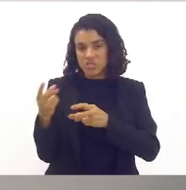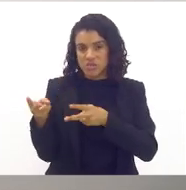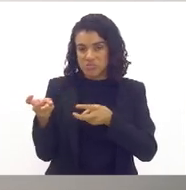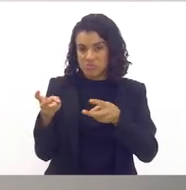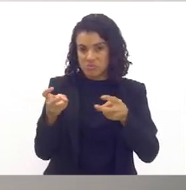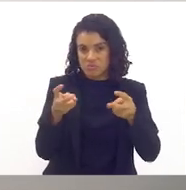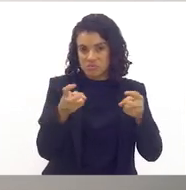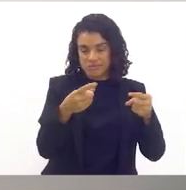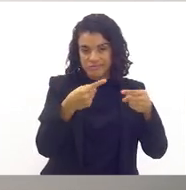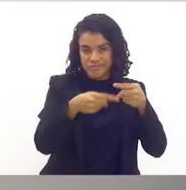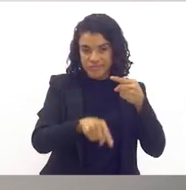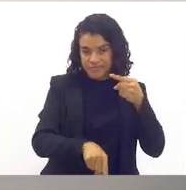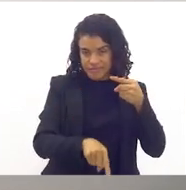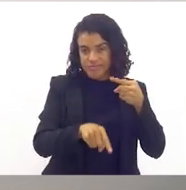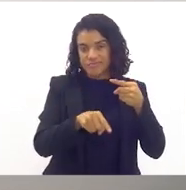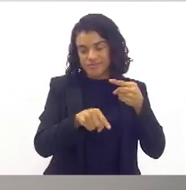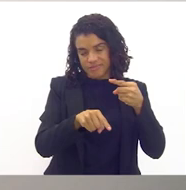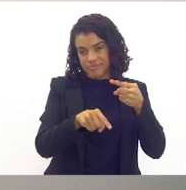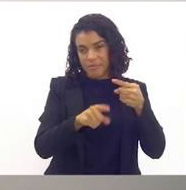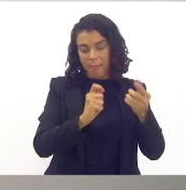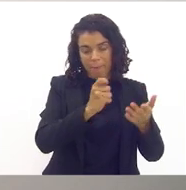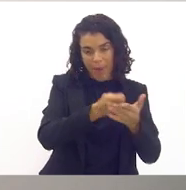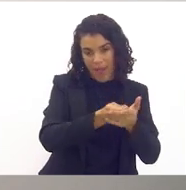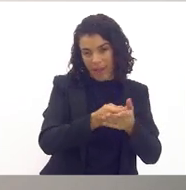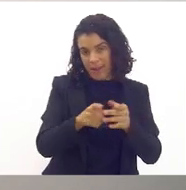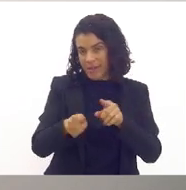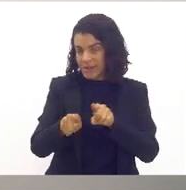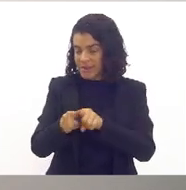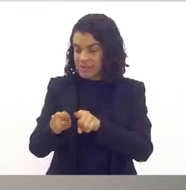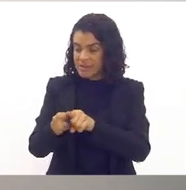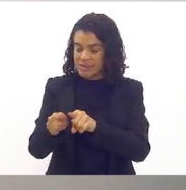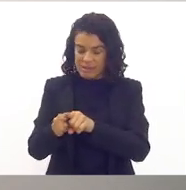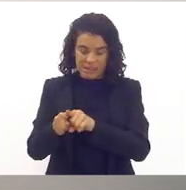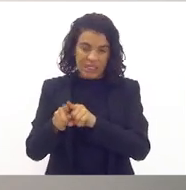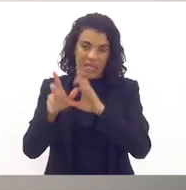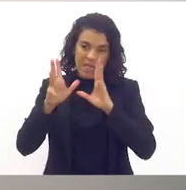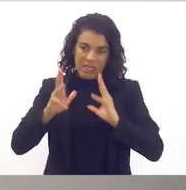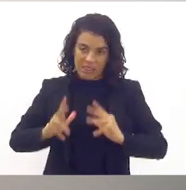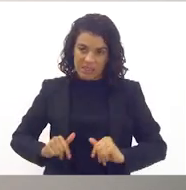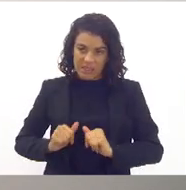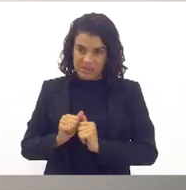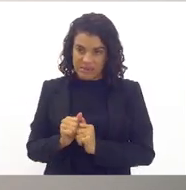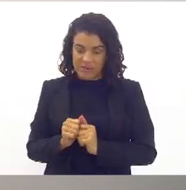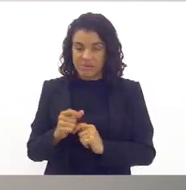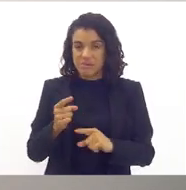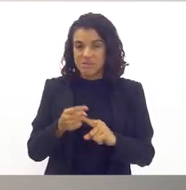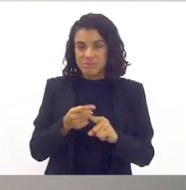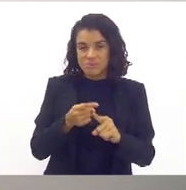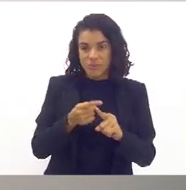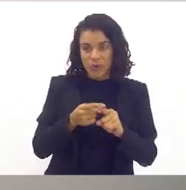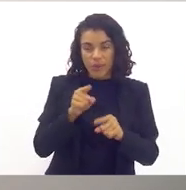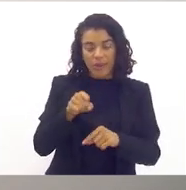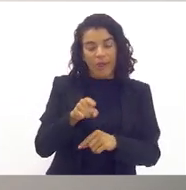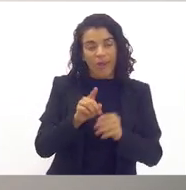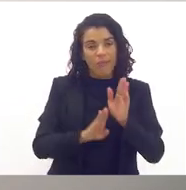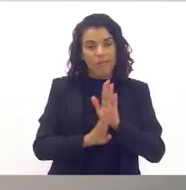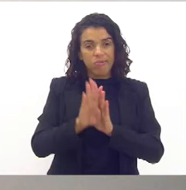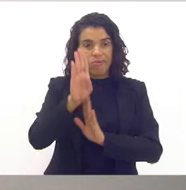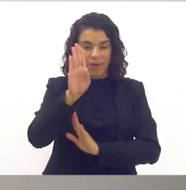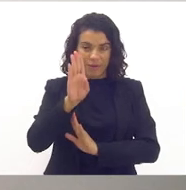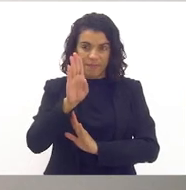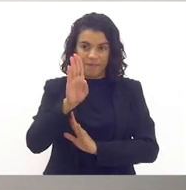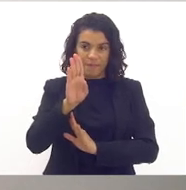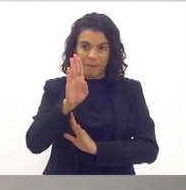um descasamento entre a despesa empenhada e a liquidada. Então, a gente tem acompanhado isso, exatamente porque é um ano que o índice tem que ser executado